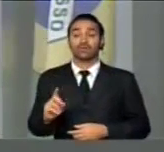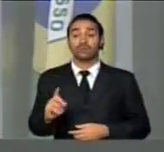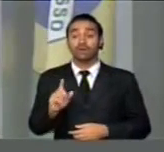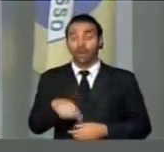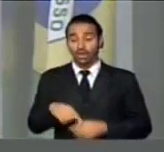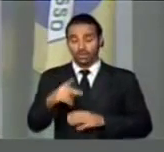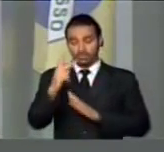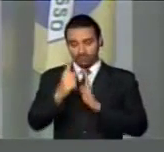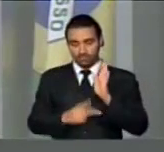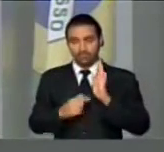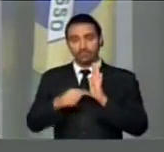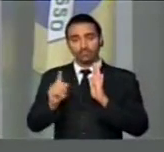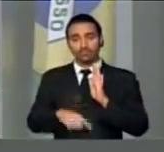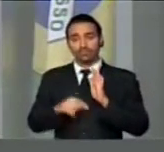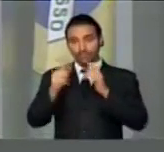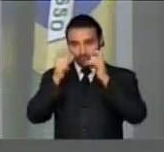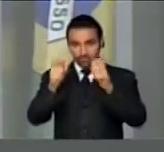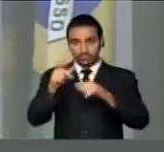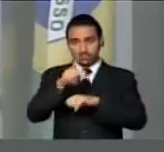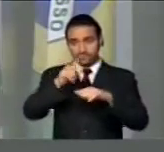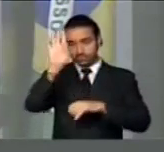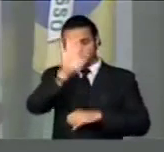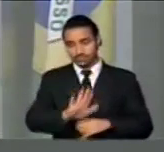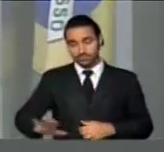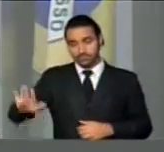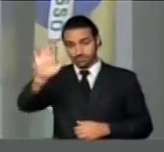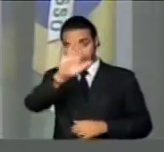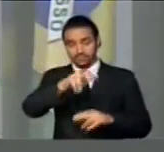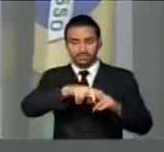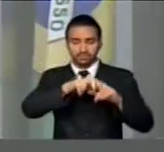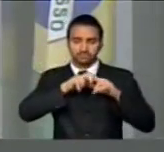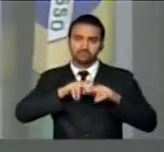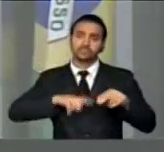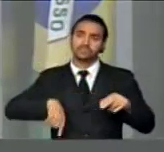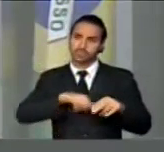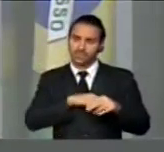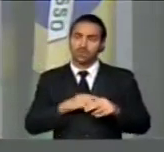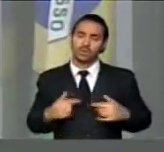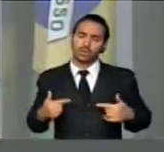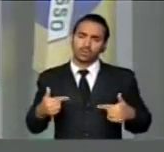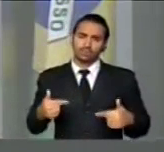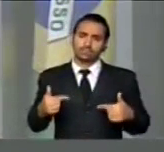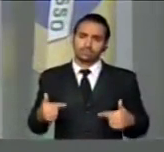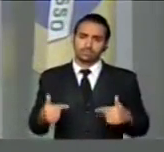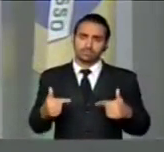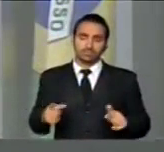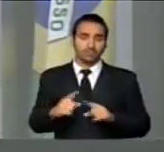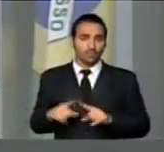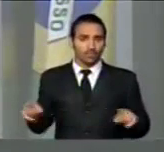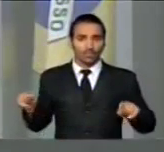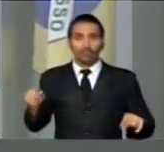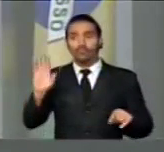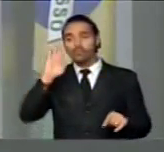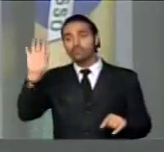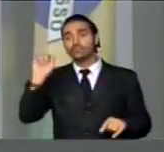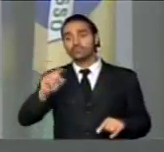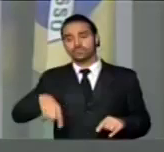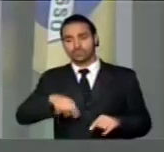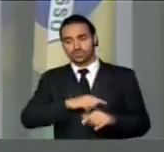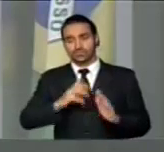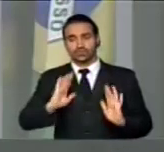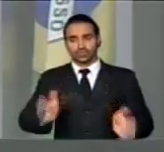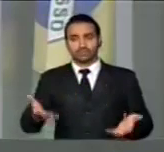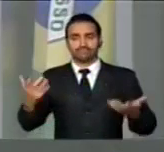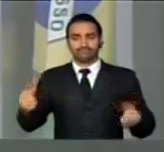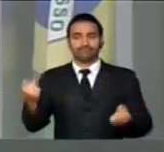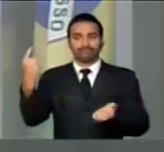de interesse nacional. E ali fizemos o bom combate, mas acima de tudo nos comprometemos com o